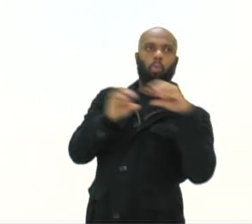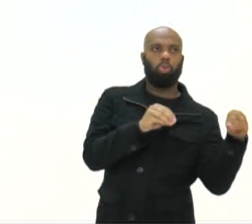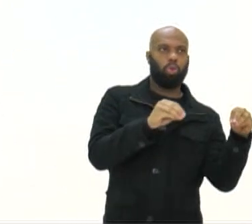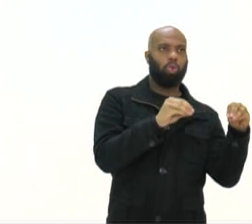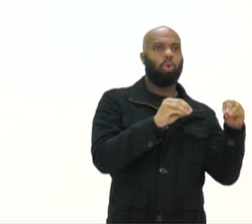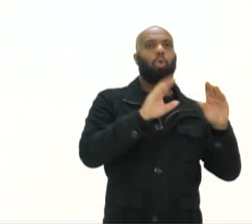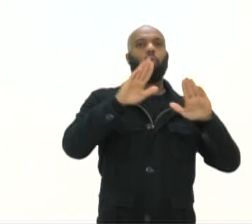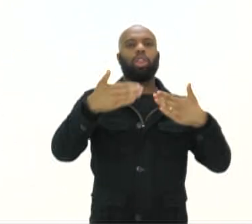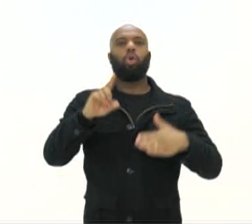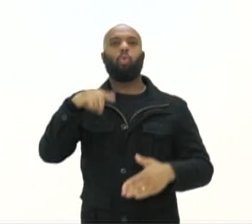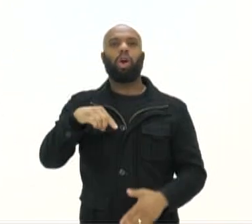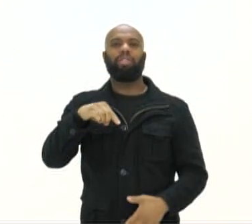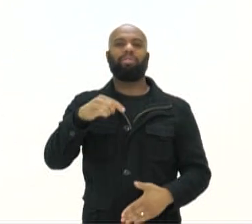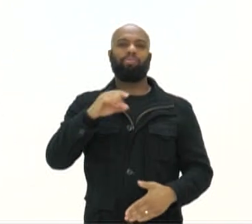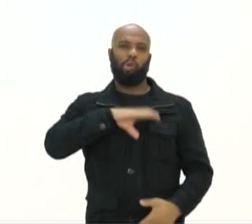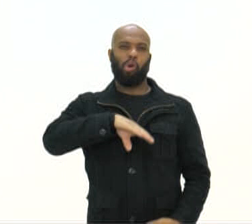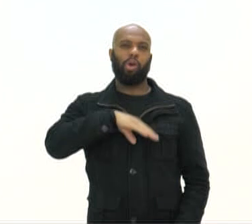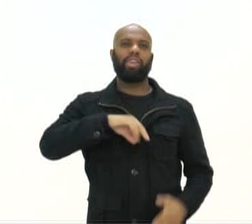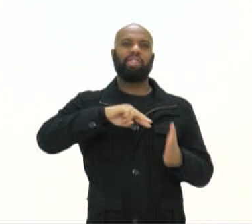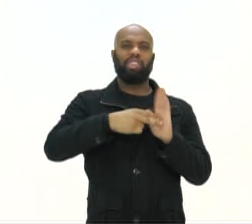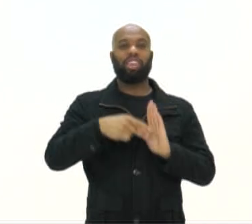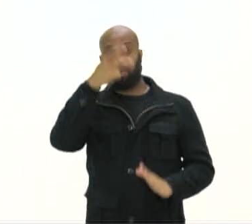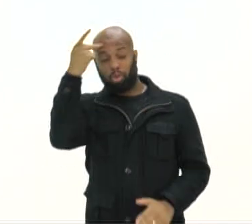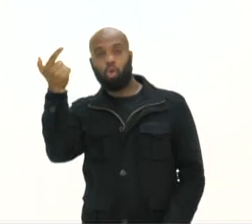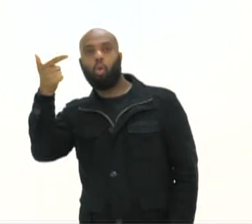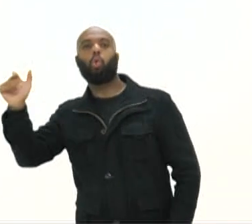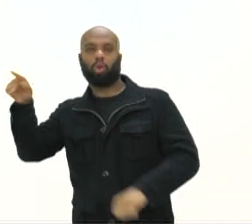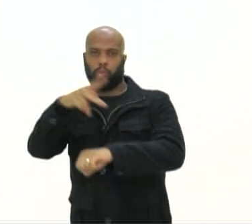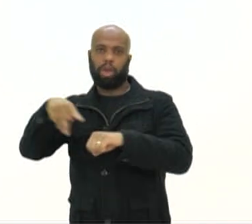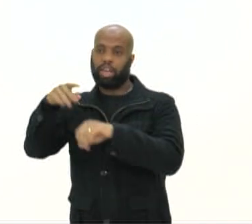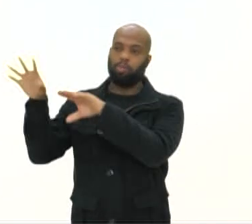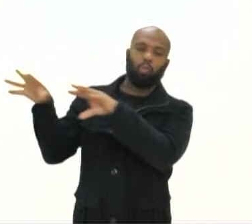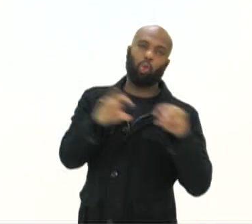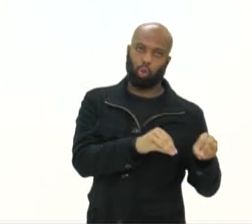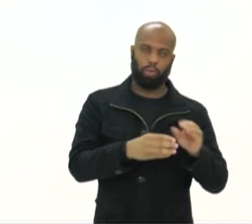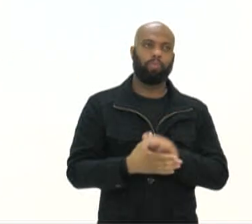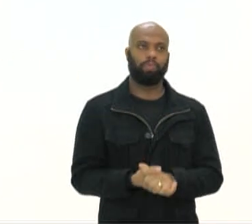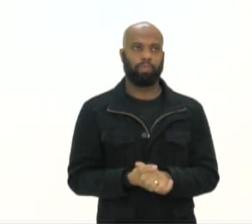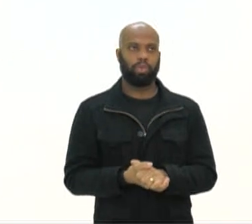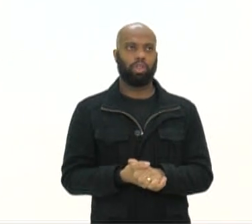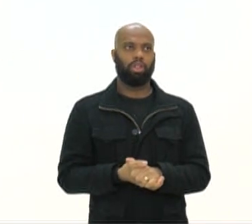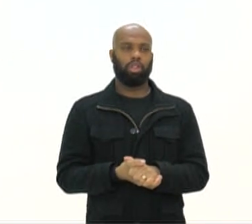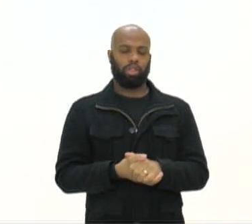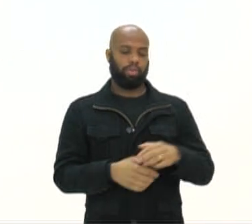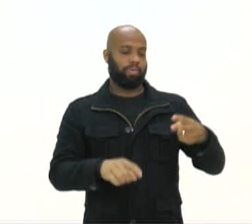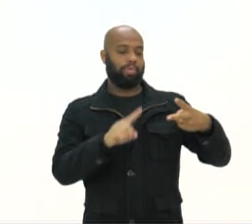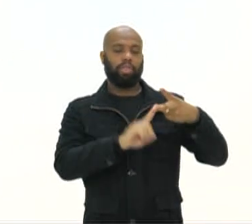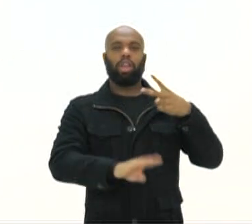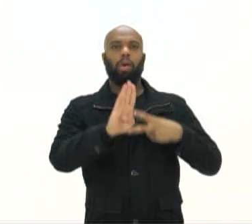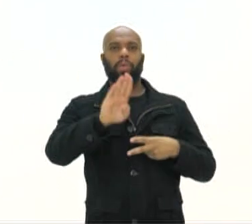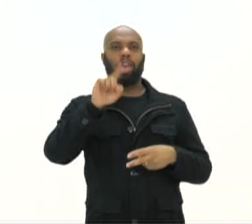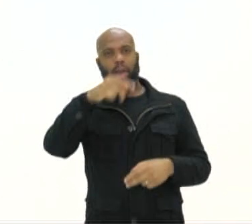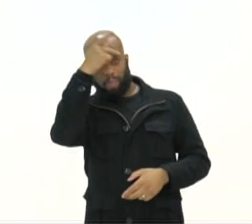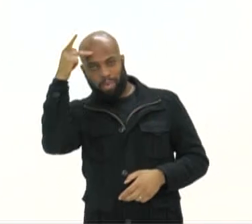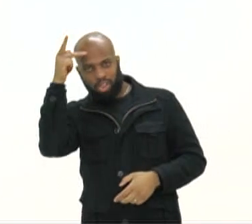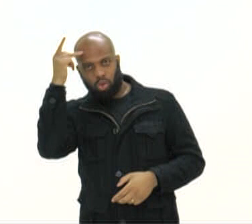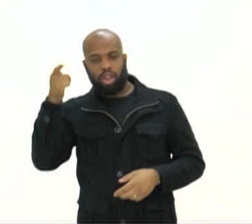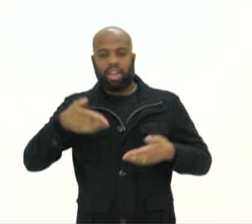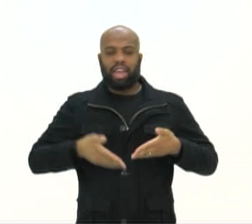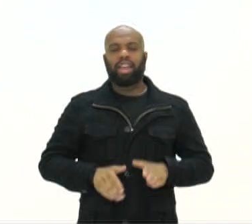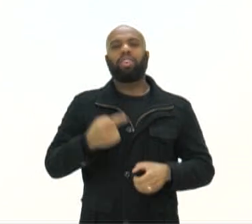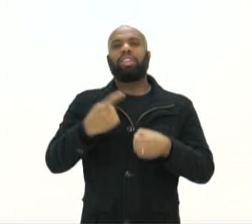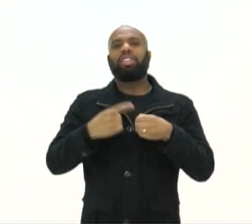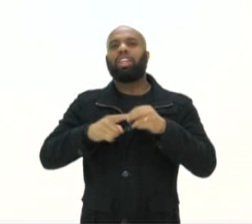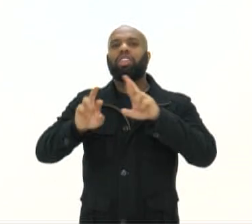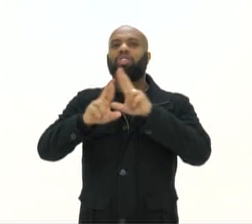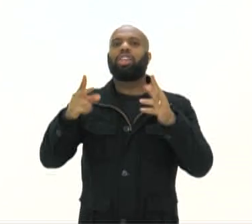seria estrangeiro, tá ok? A letra B diz assim, uma pessoa que nasceu numa cidade diferente dentro do